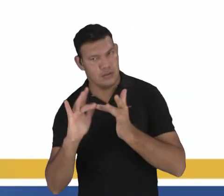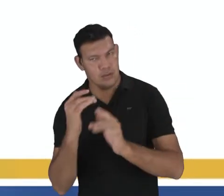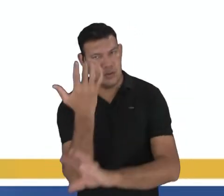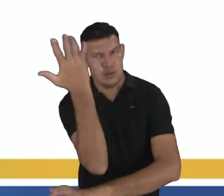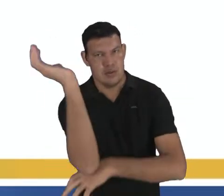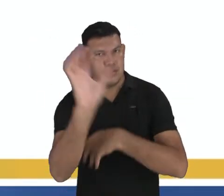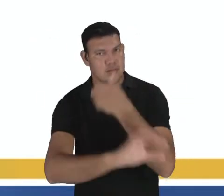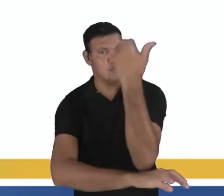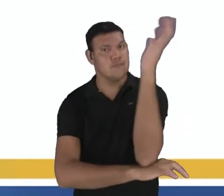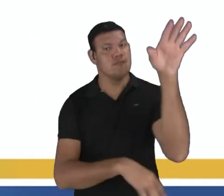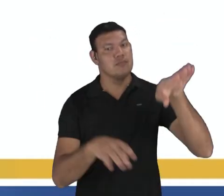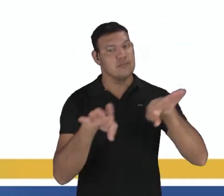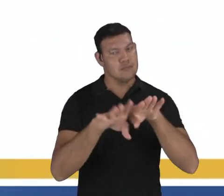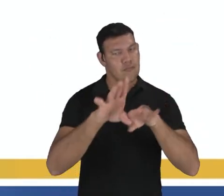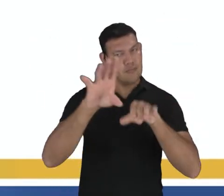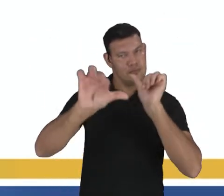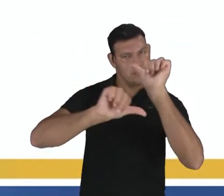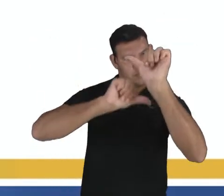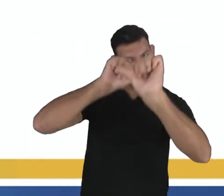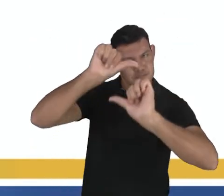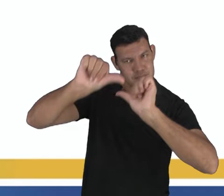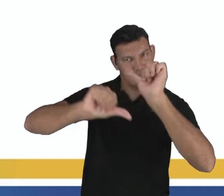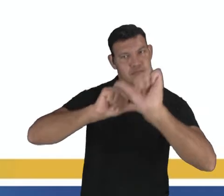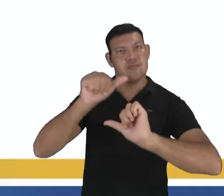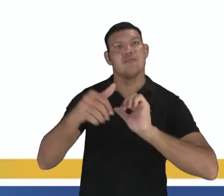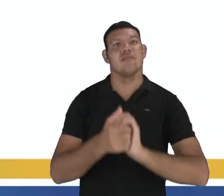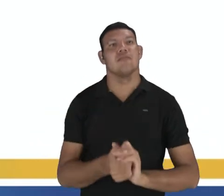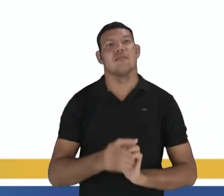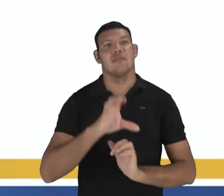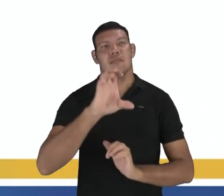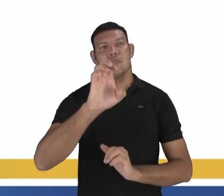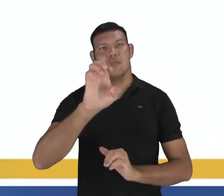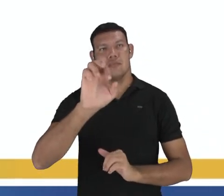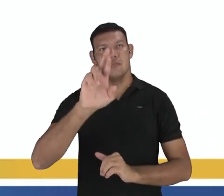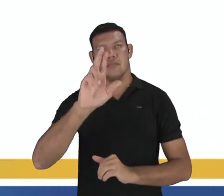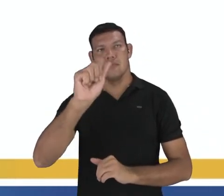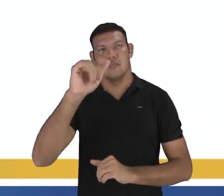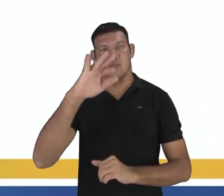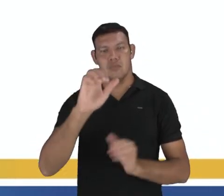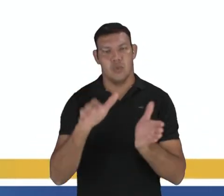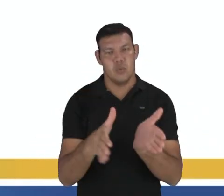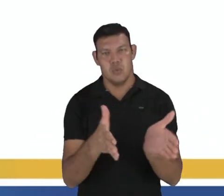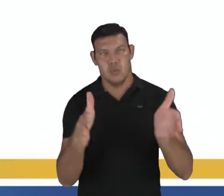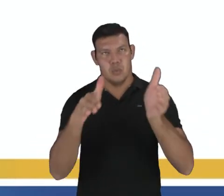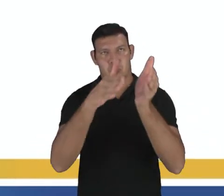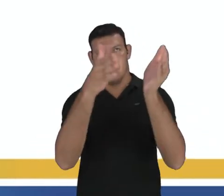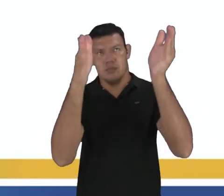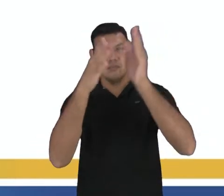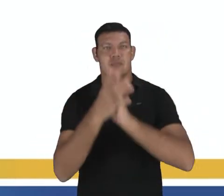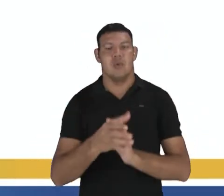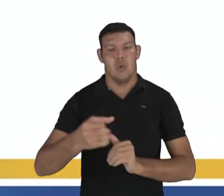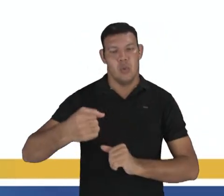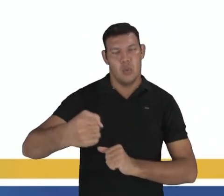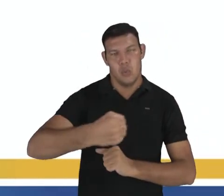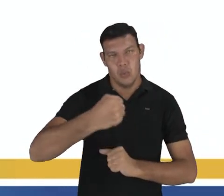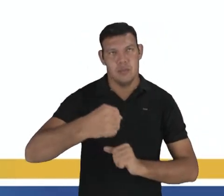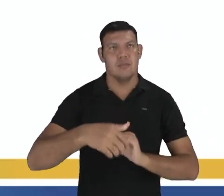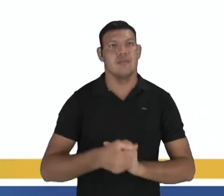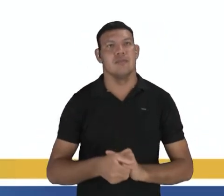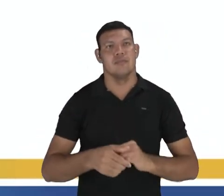e também a transformaram. A gente tem aí a questão da cerâmica, né, vasos, potes, canecas,